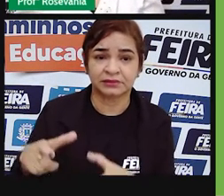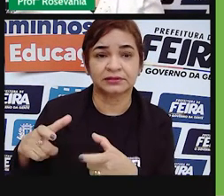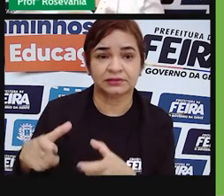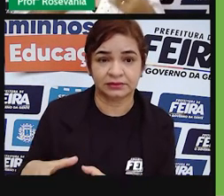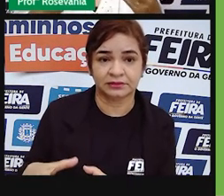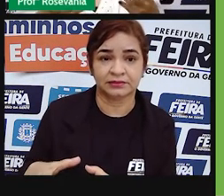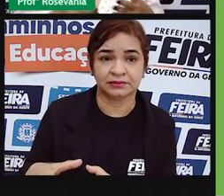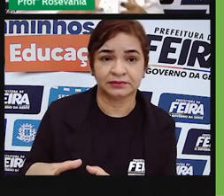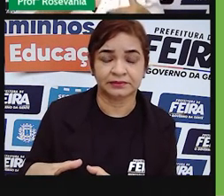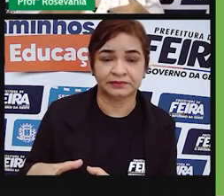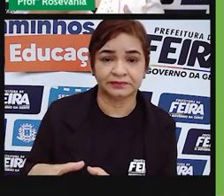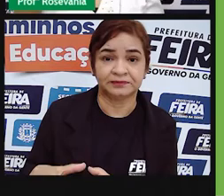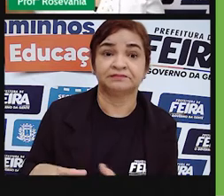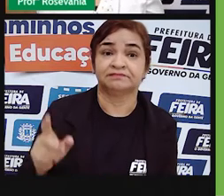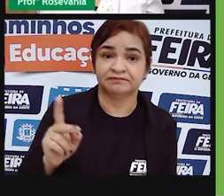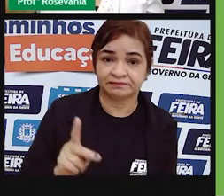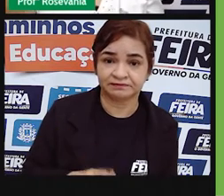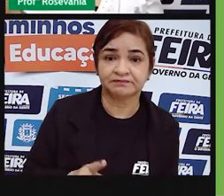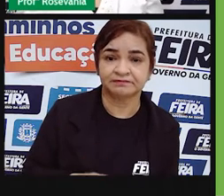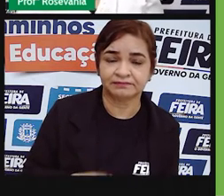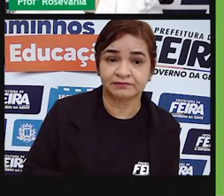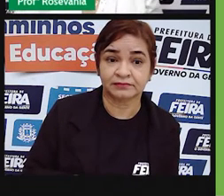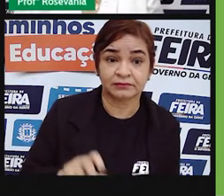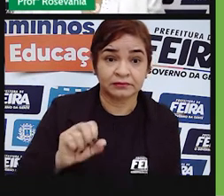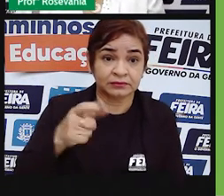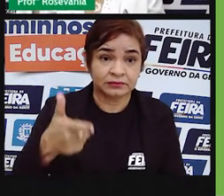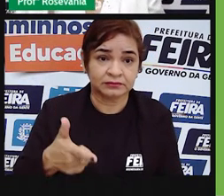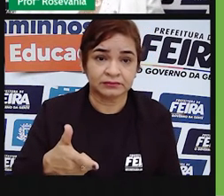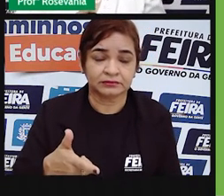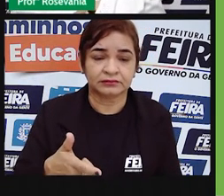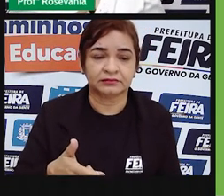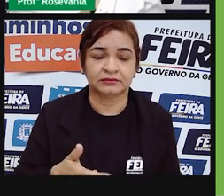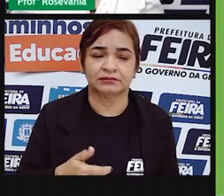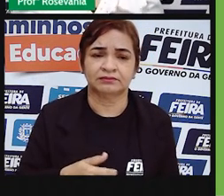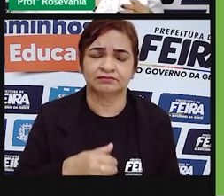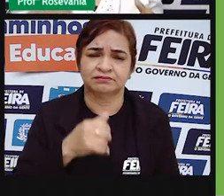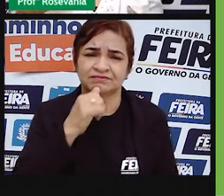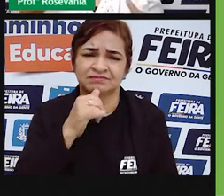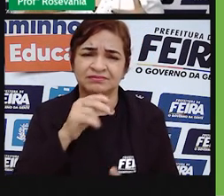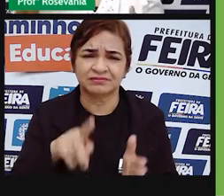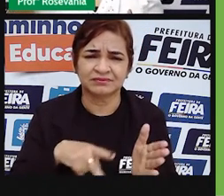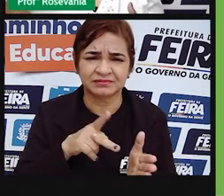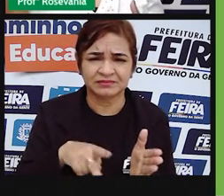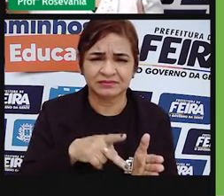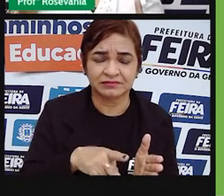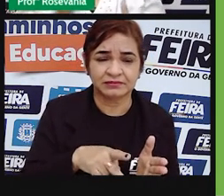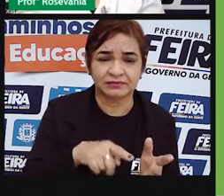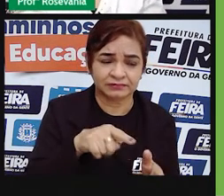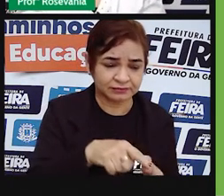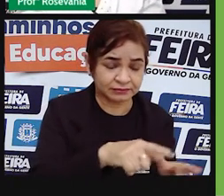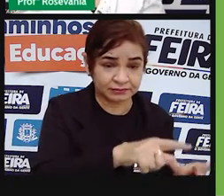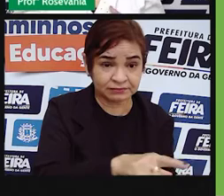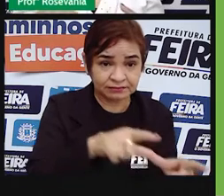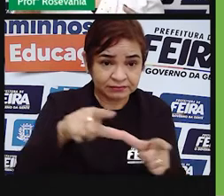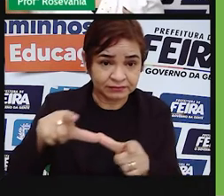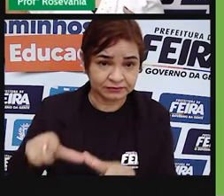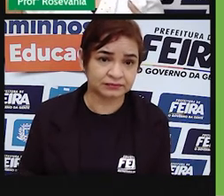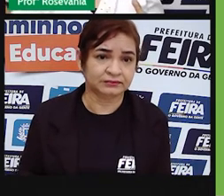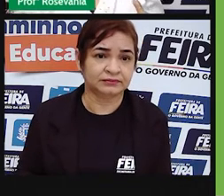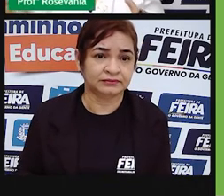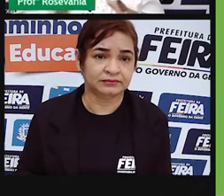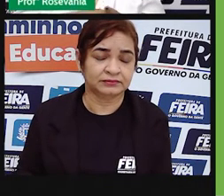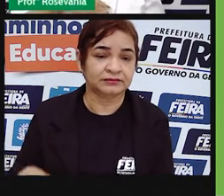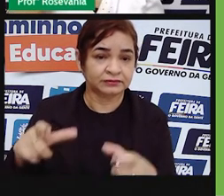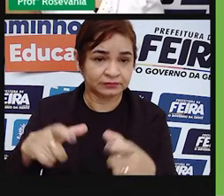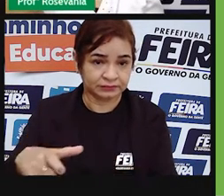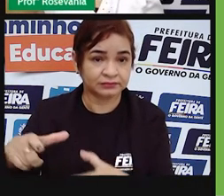realmente tem que sair. Ou às vezes você é convidado a sair, não é nem você que decide sair. você é convidado a sair, você acaba tendo, né,